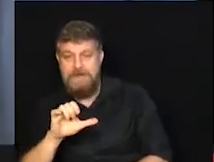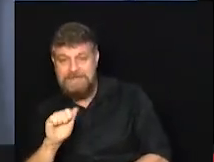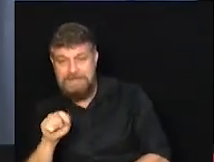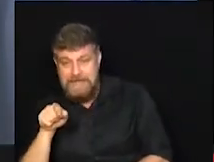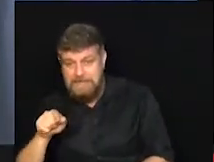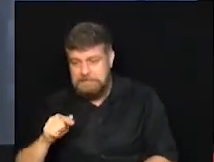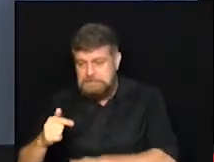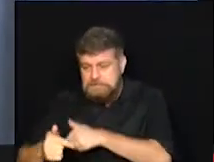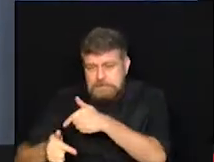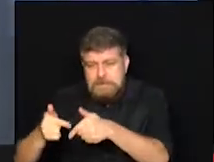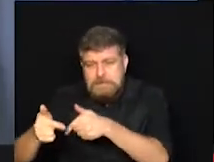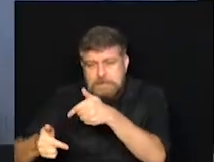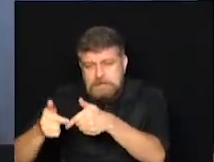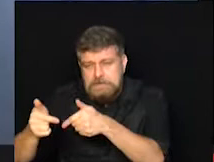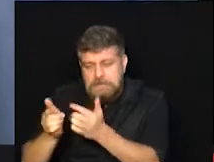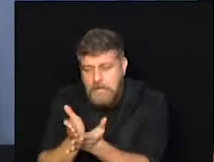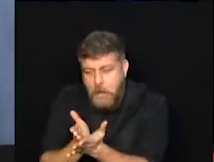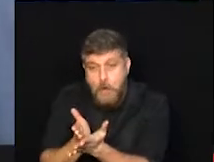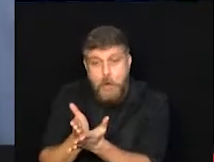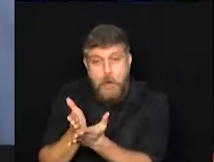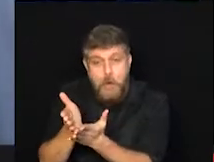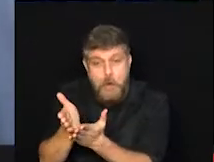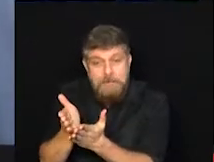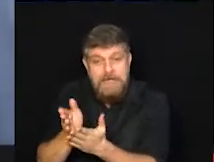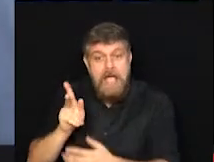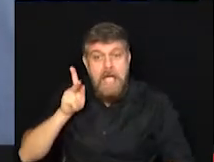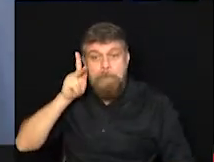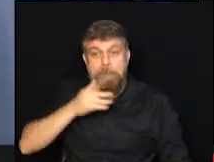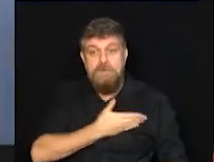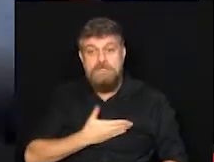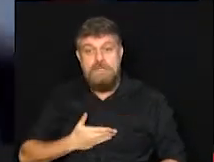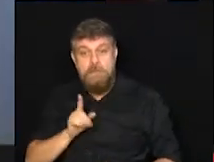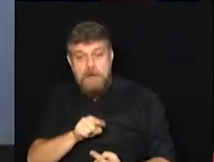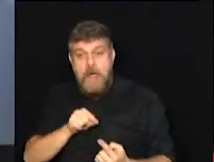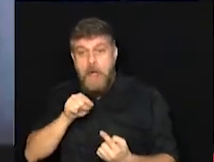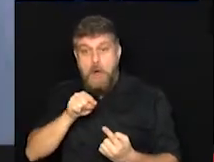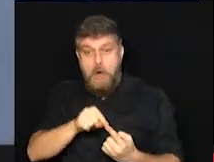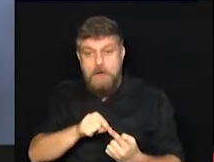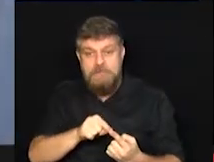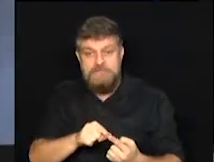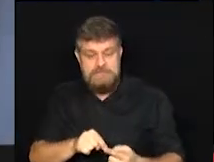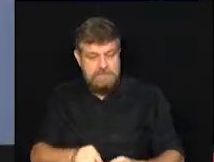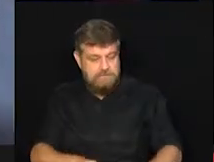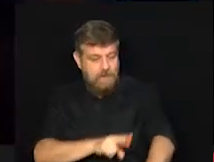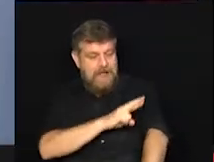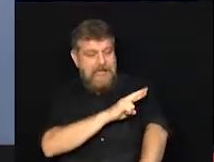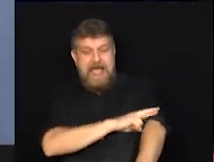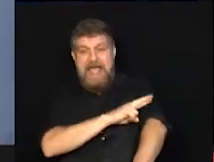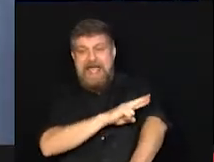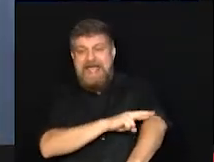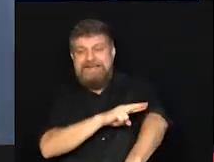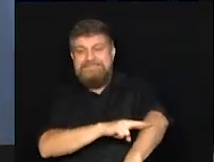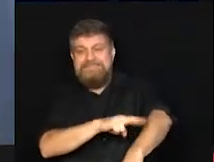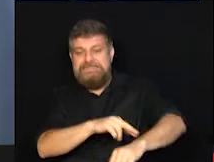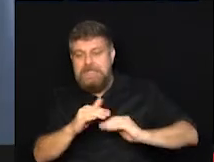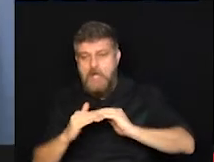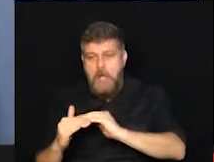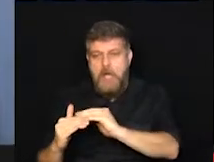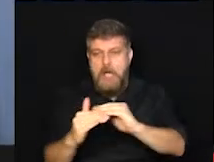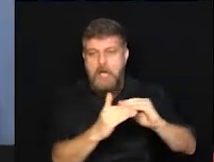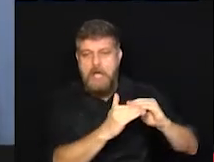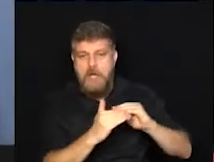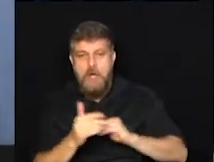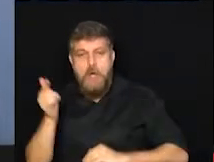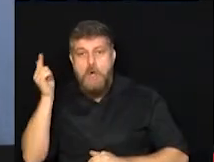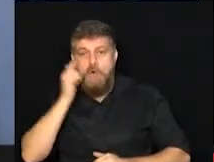caminhado para a política pública de promoção da igualdade racial. Conseguimos chegar à construção dessa lei como está hoje por